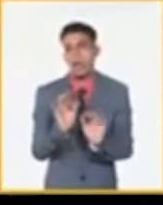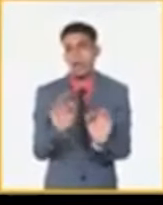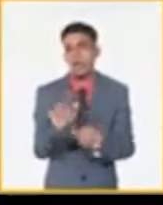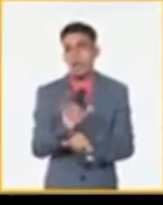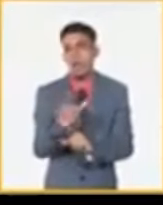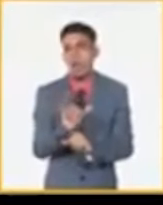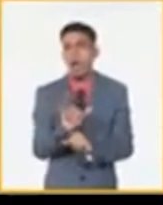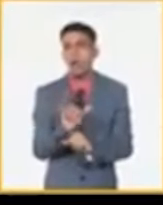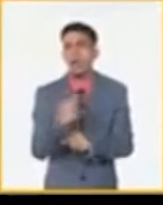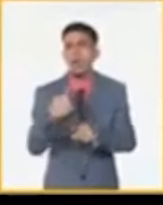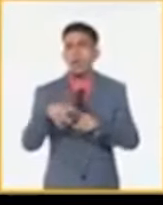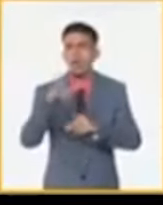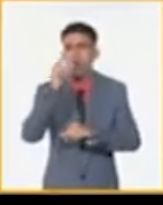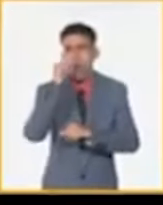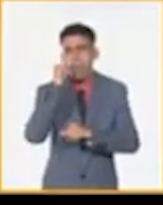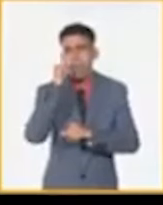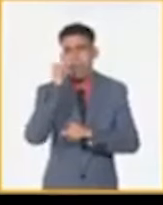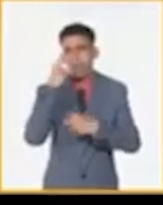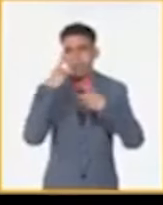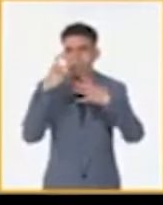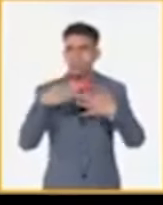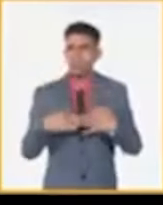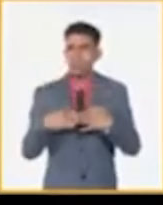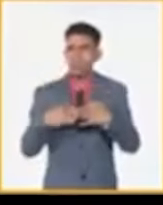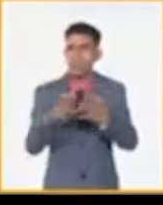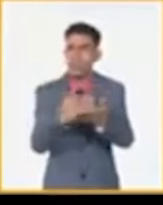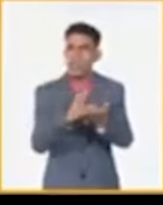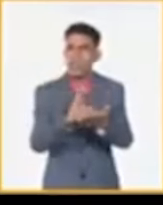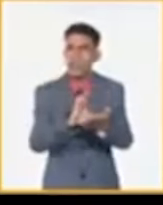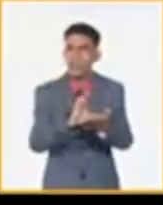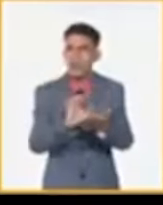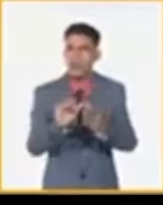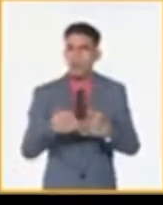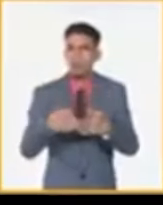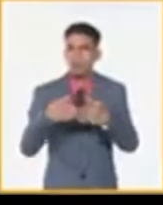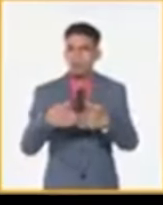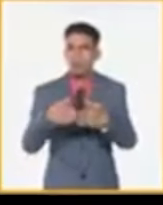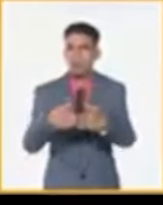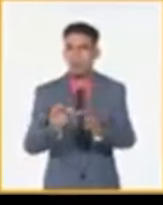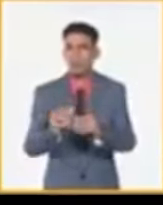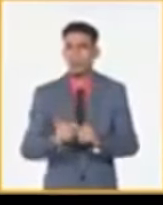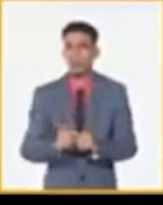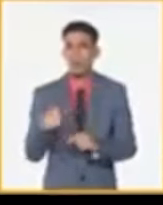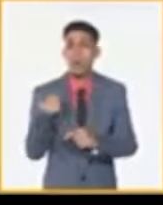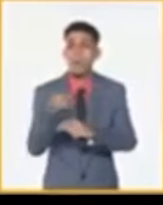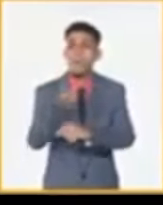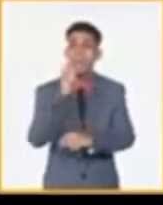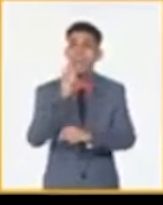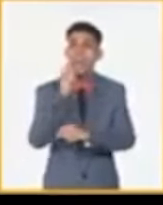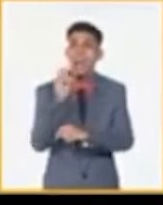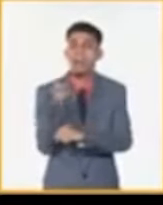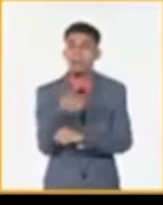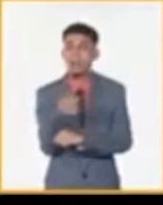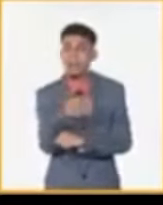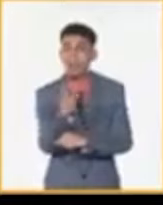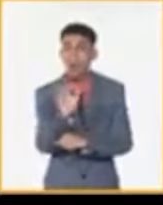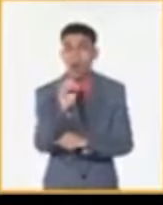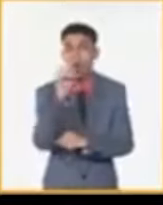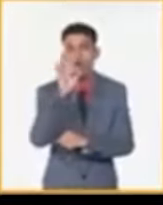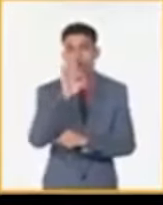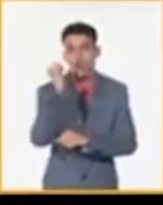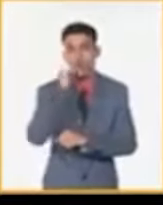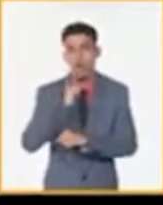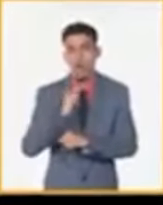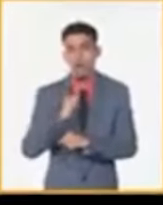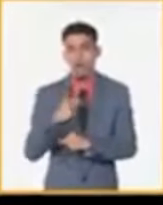Hing em e oar ou vou pescar a hora esse tiburon ou não vou pescar nunca mais aí empi a